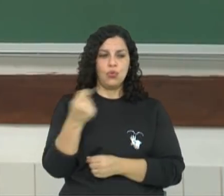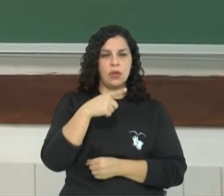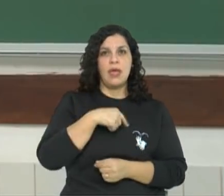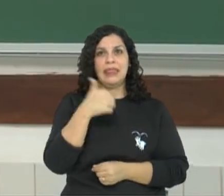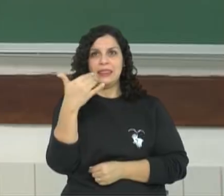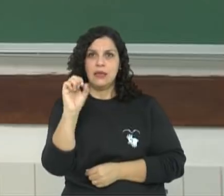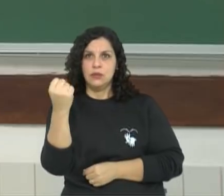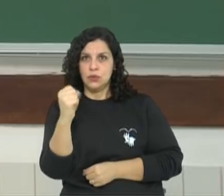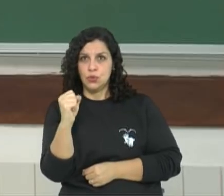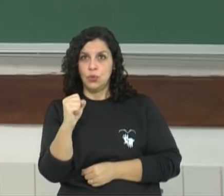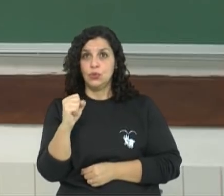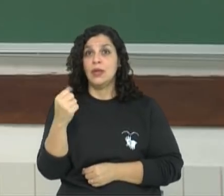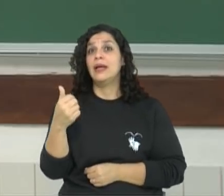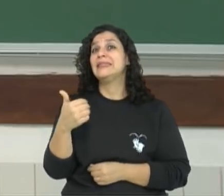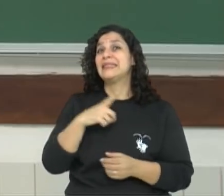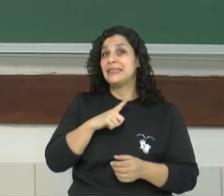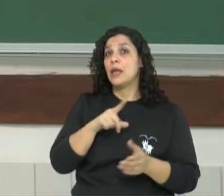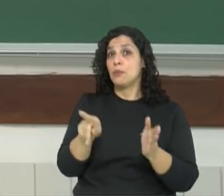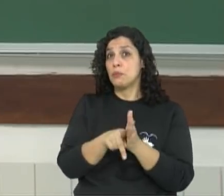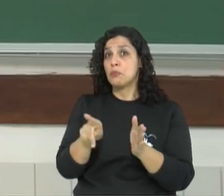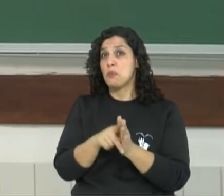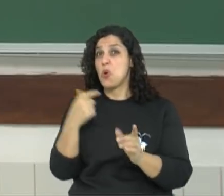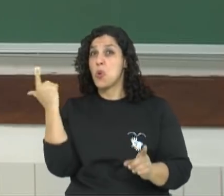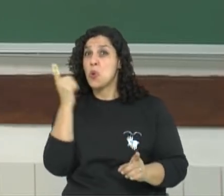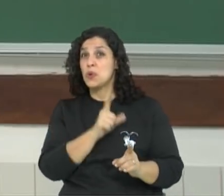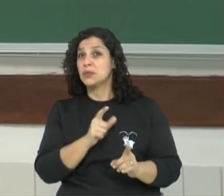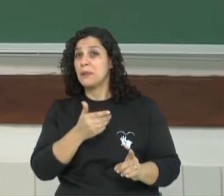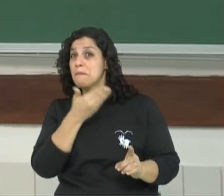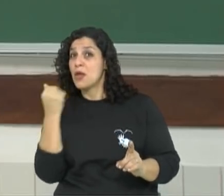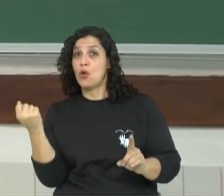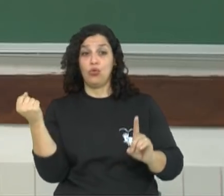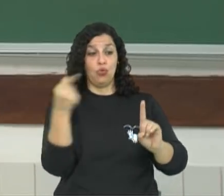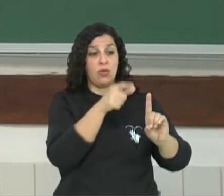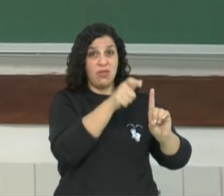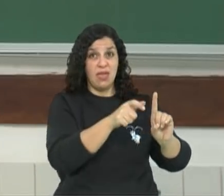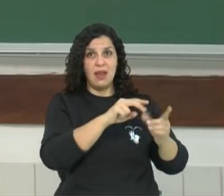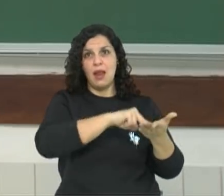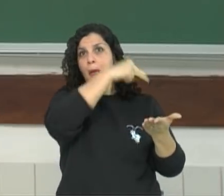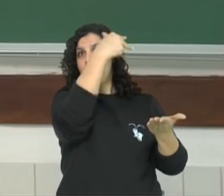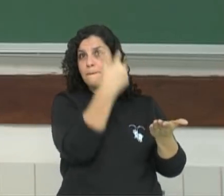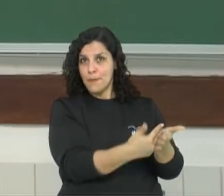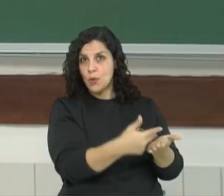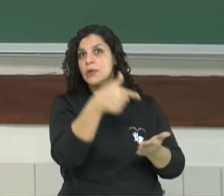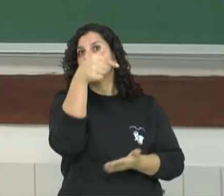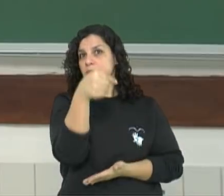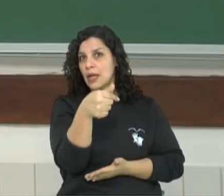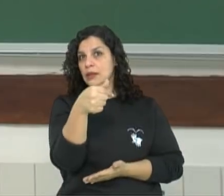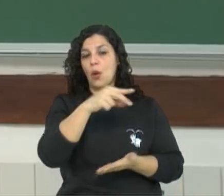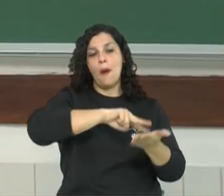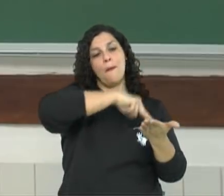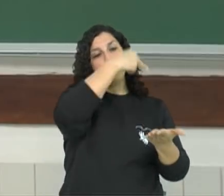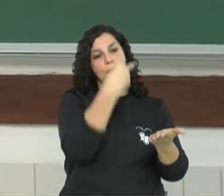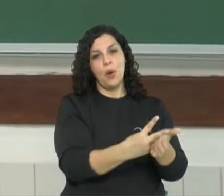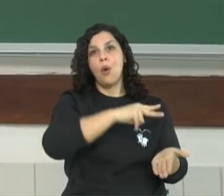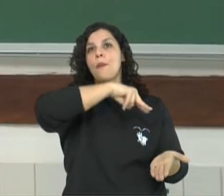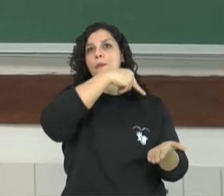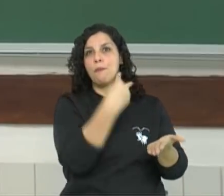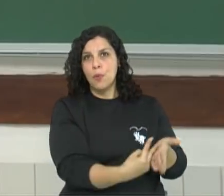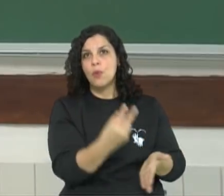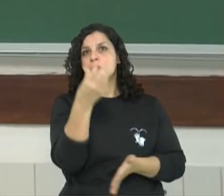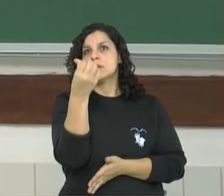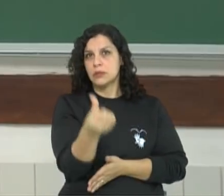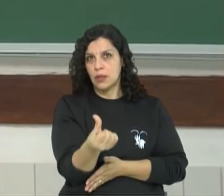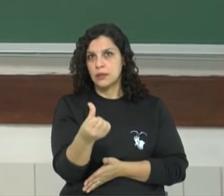10-8. Vantagem com uma queda, 10-7. Vantagem com 2 quedas,